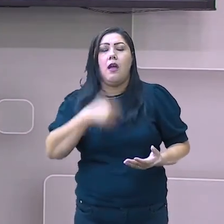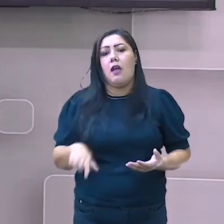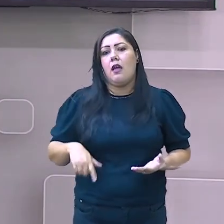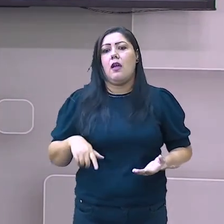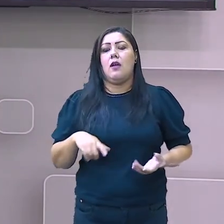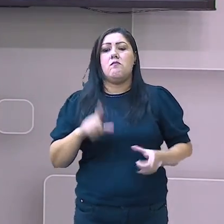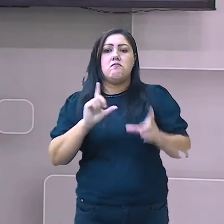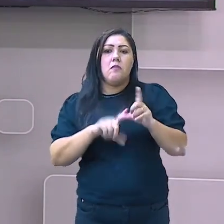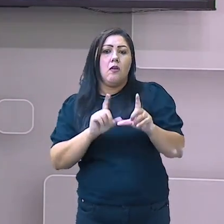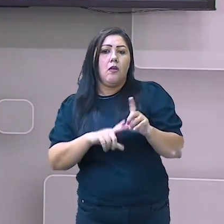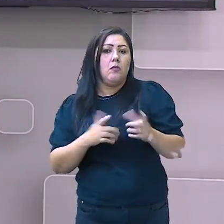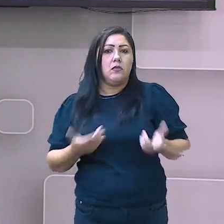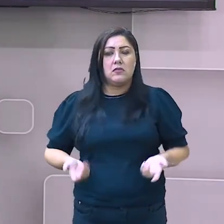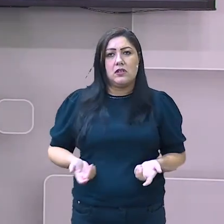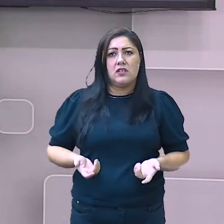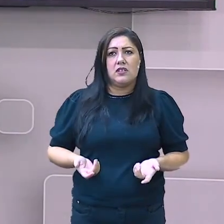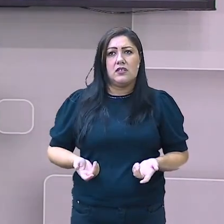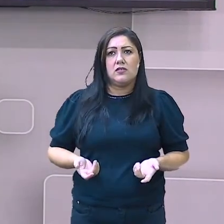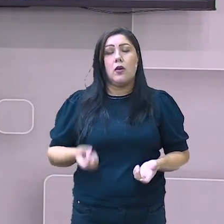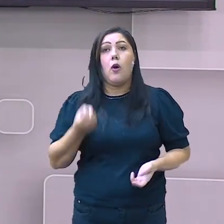defender o socialista, por isso.